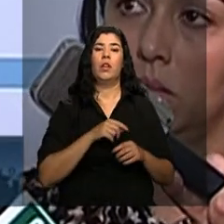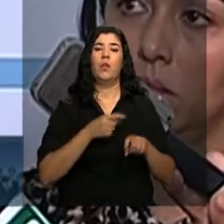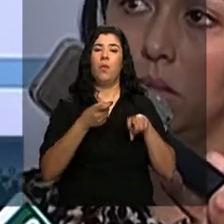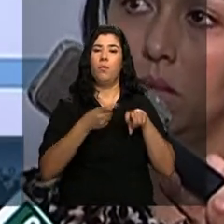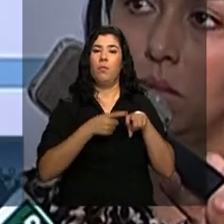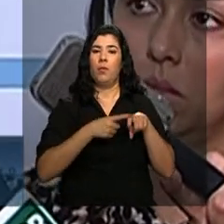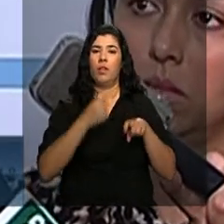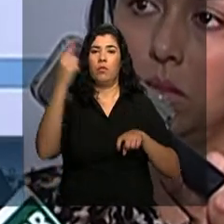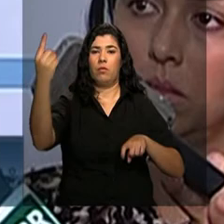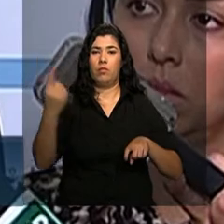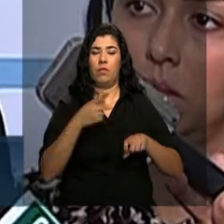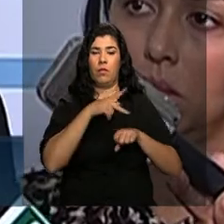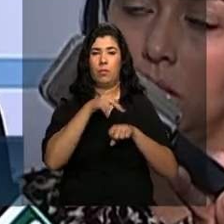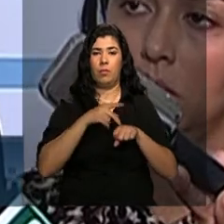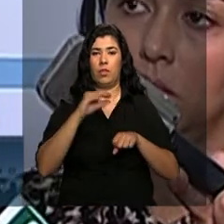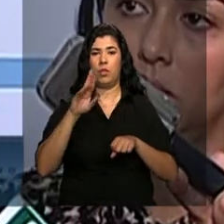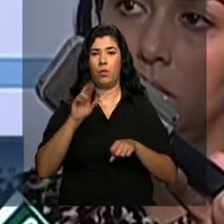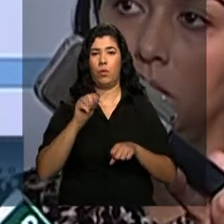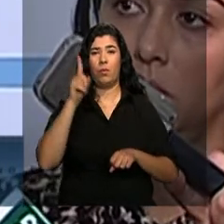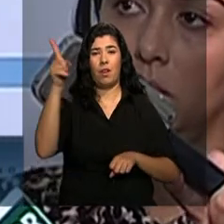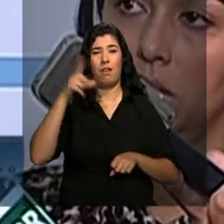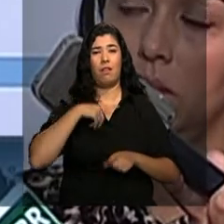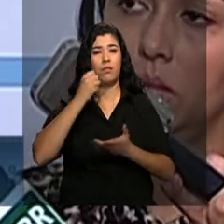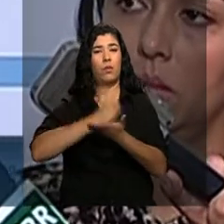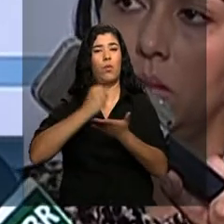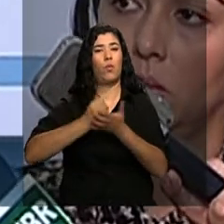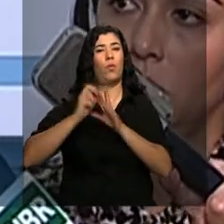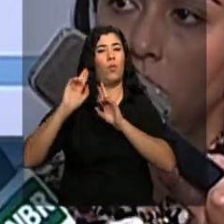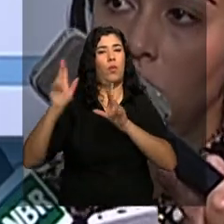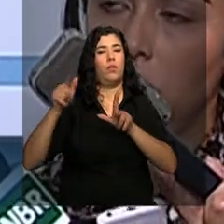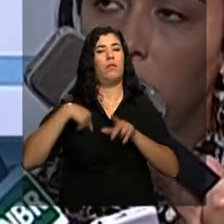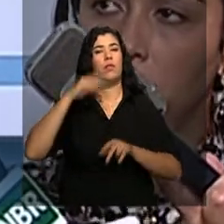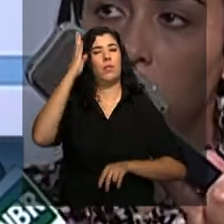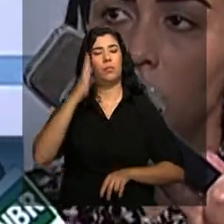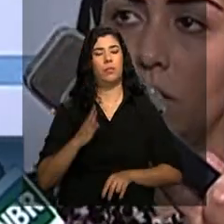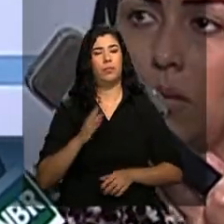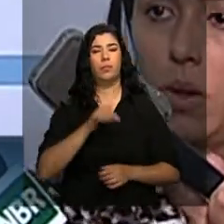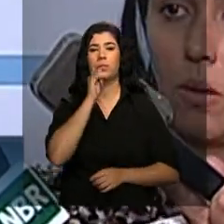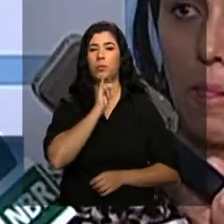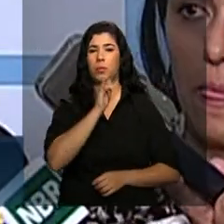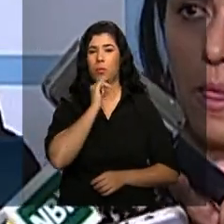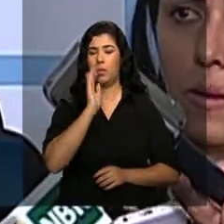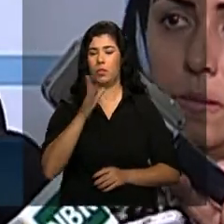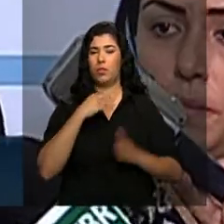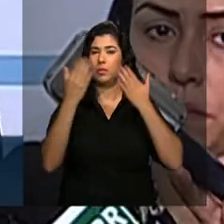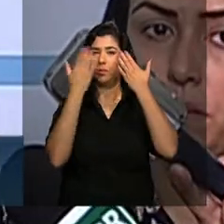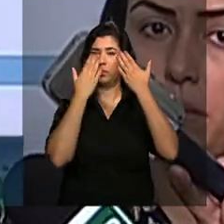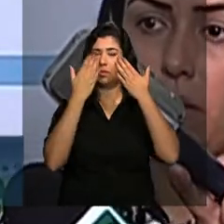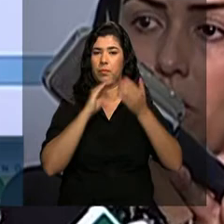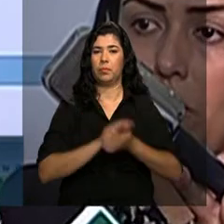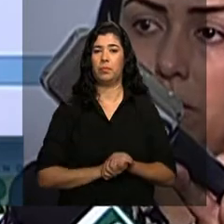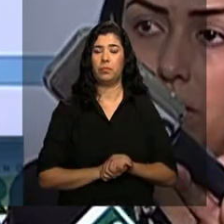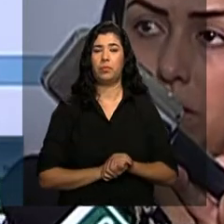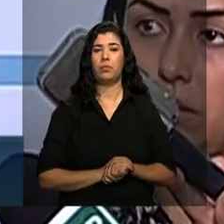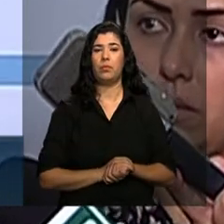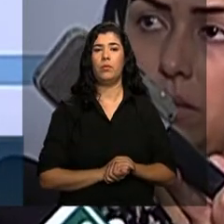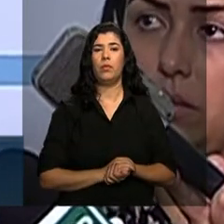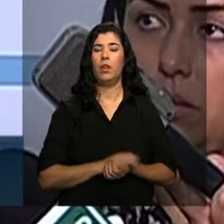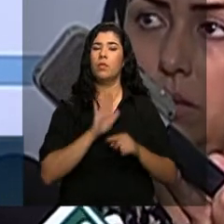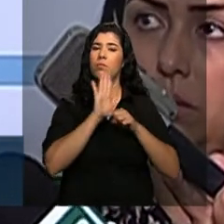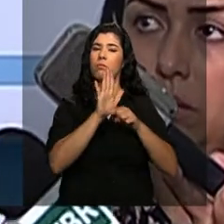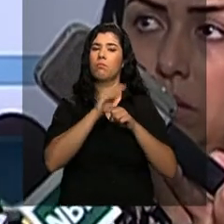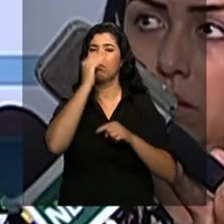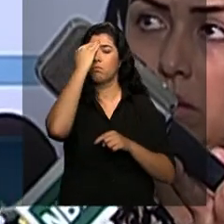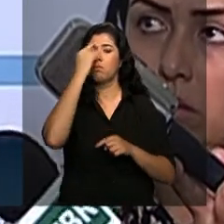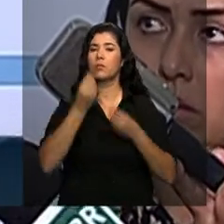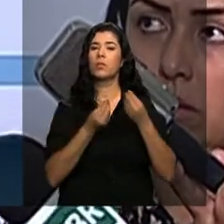cubanos e o seu governo. Vou dar um exemplo muito concreto, que eu já usei algumas vezes, que eu acho que ajuda a entender